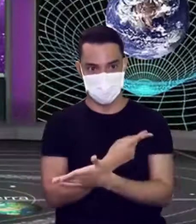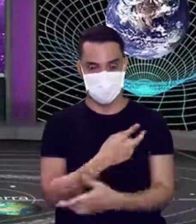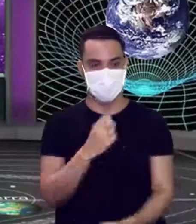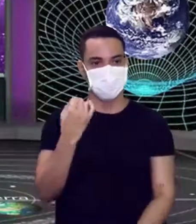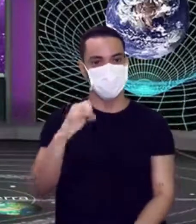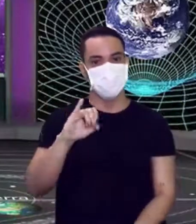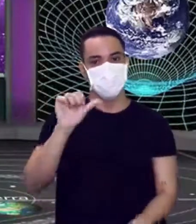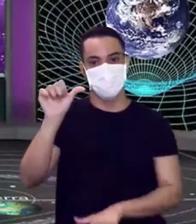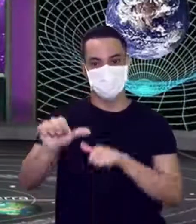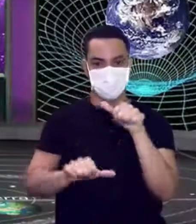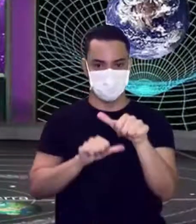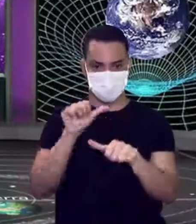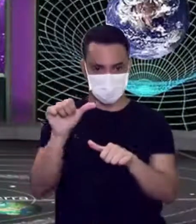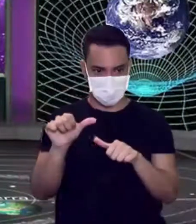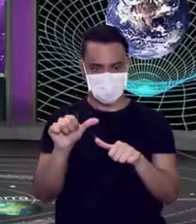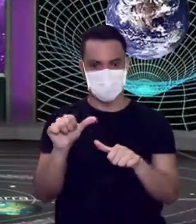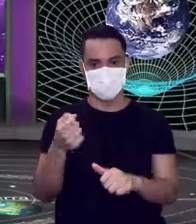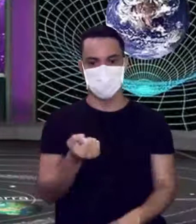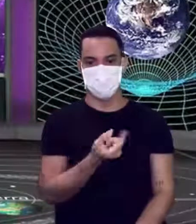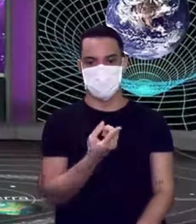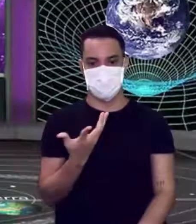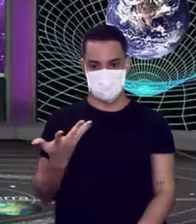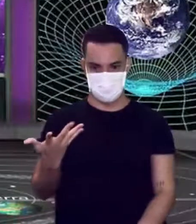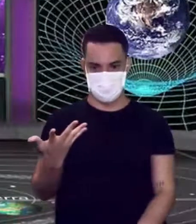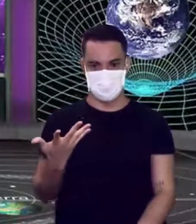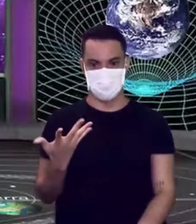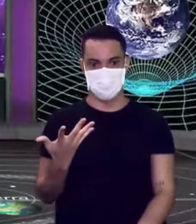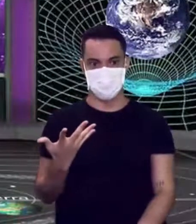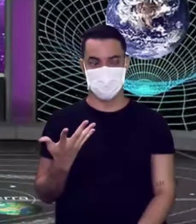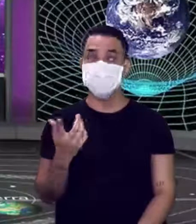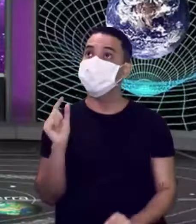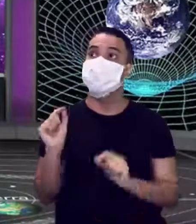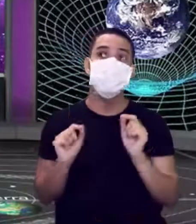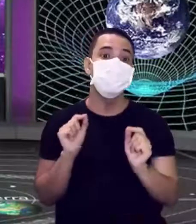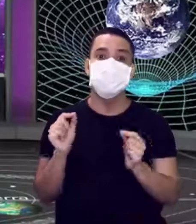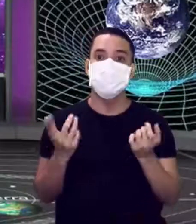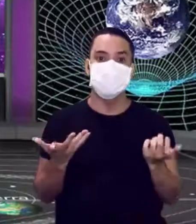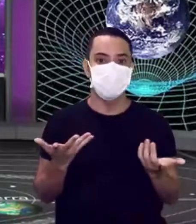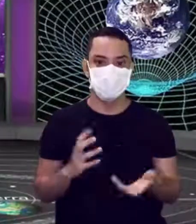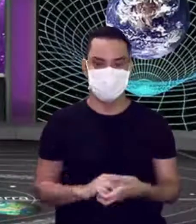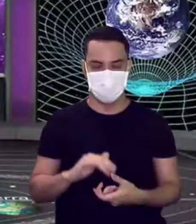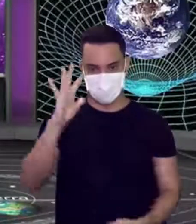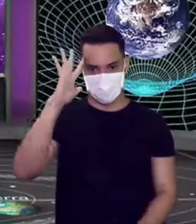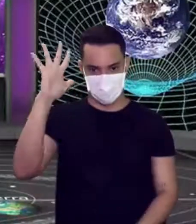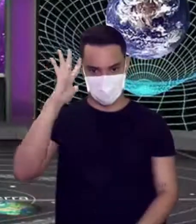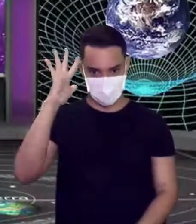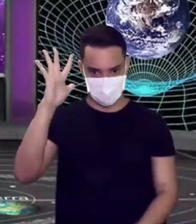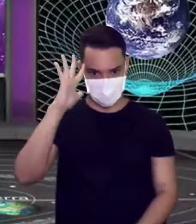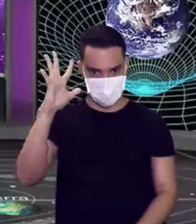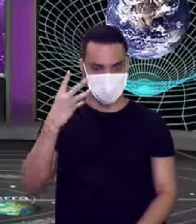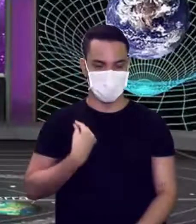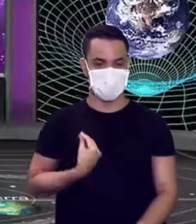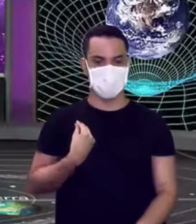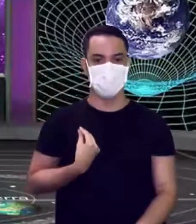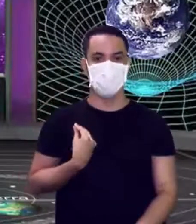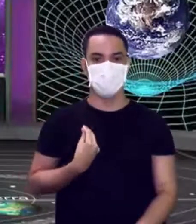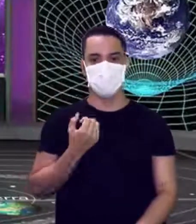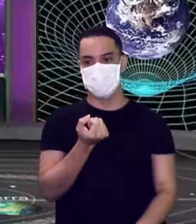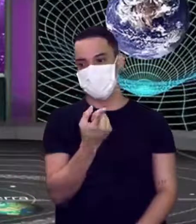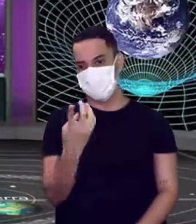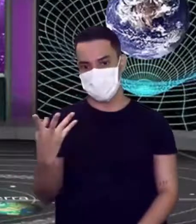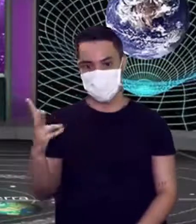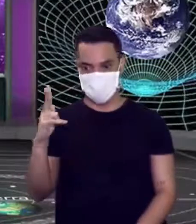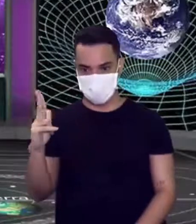eu mudar essa quantidade? Será o que vai acontecer? Imagina que eu tenho lá igual quantidade